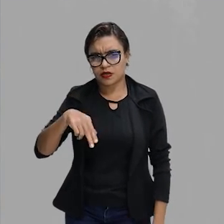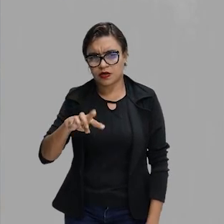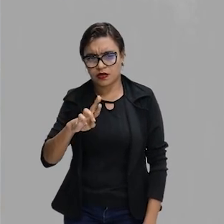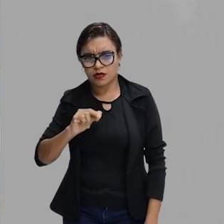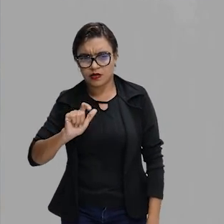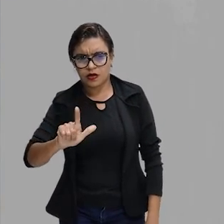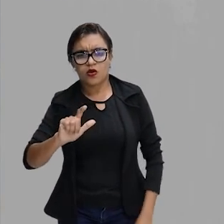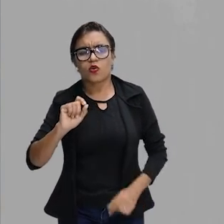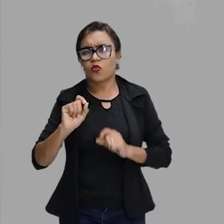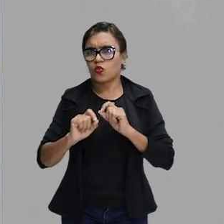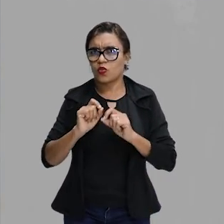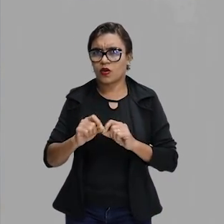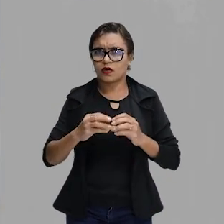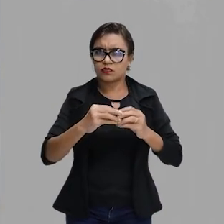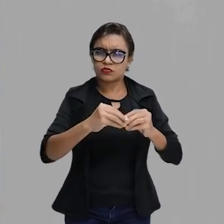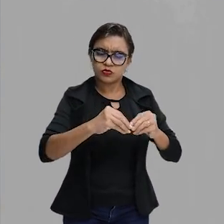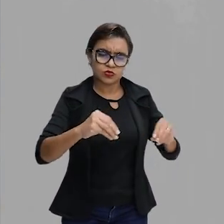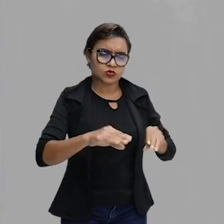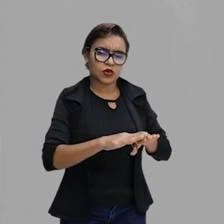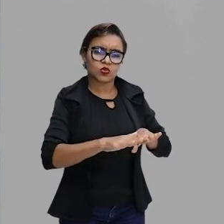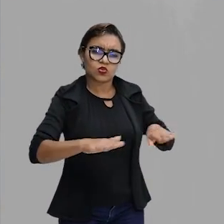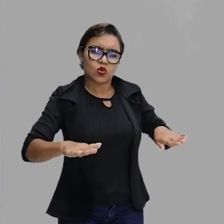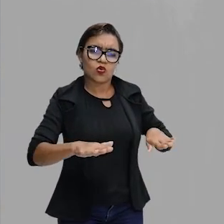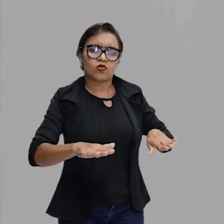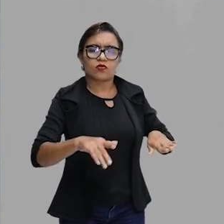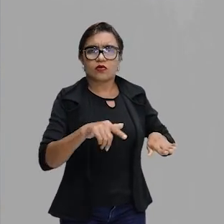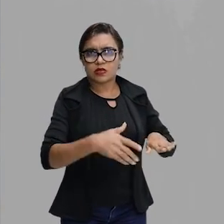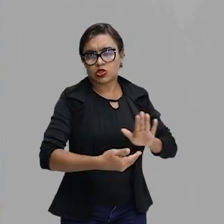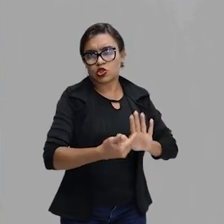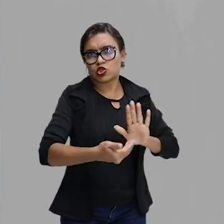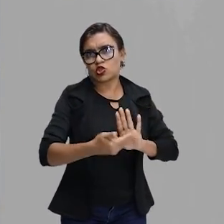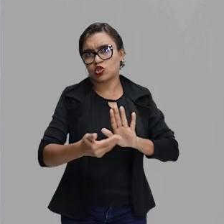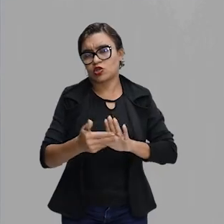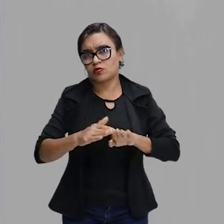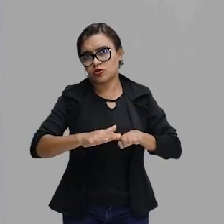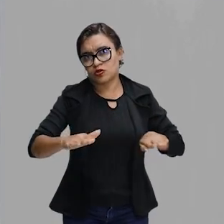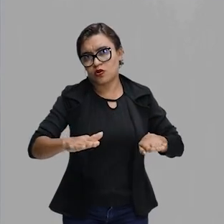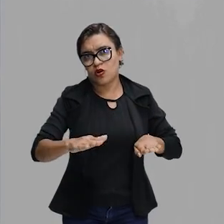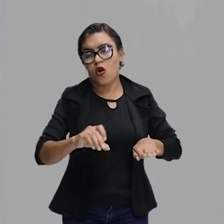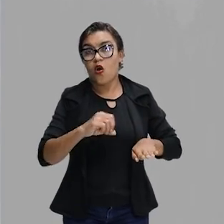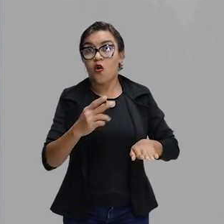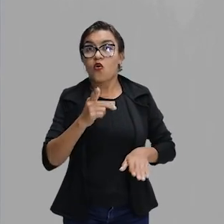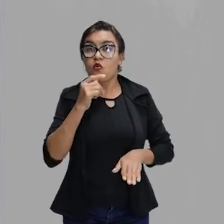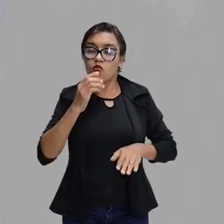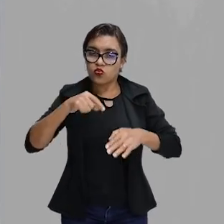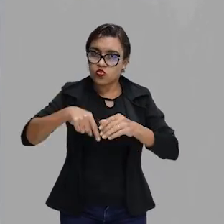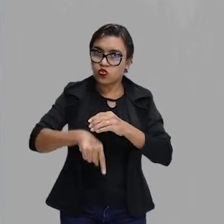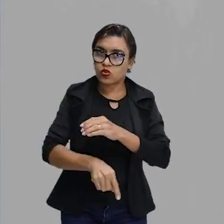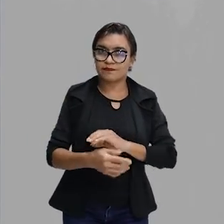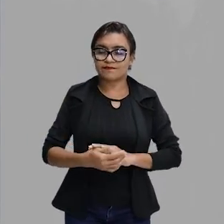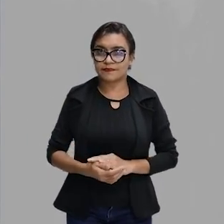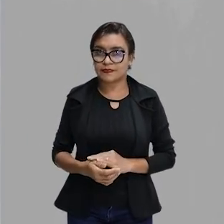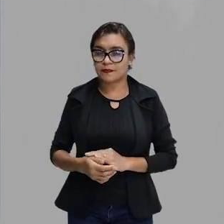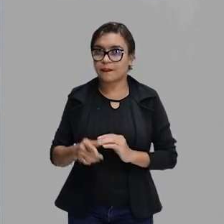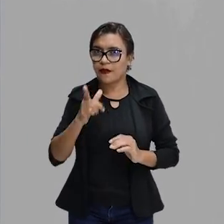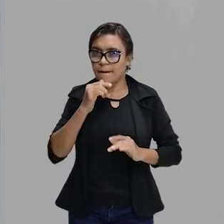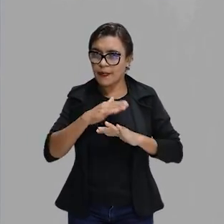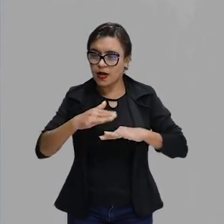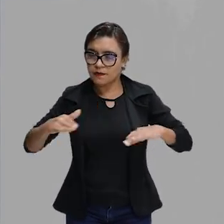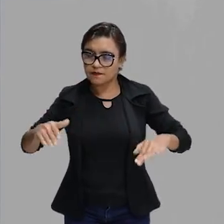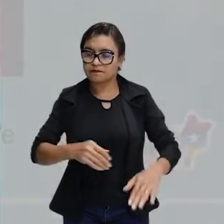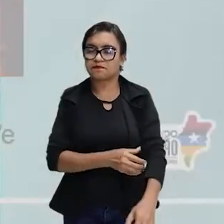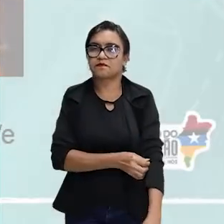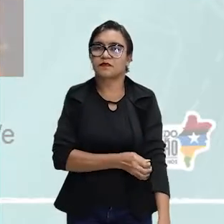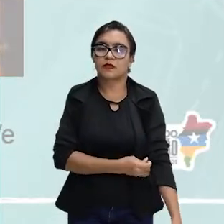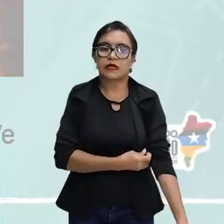extração de recursos do solo, do subsolo, tá certo? Que podem estar tanto na superfície quanto no fundo dos oceanos. A gente tem aqui na primeira imagem, por exemplo,